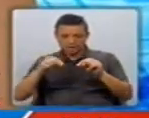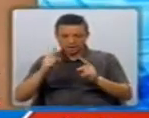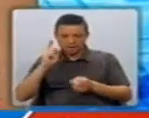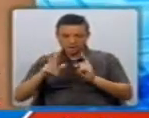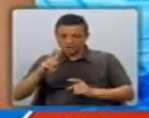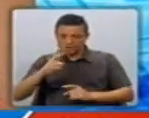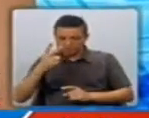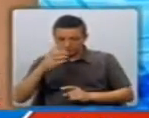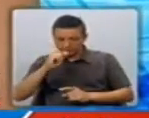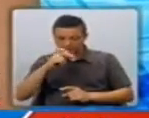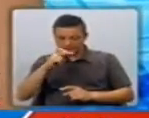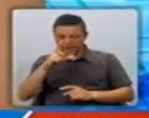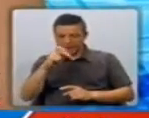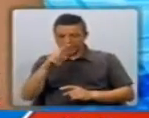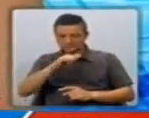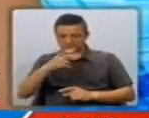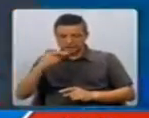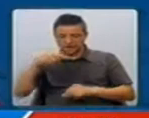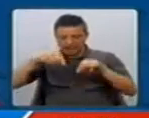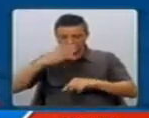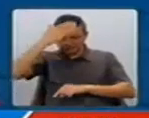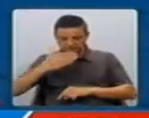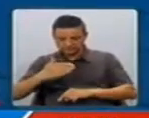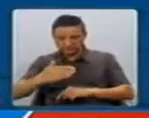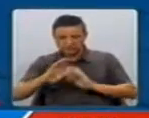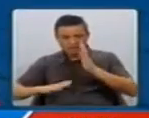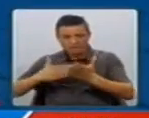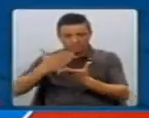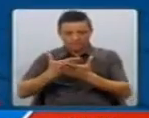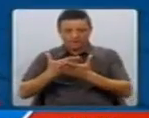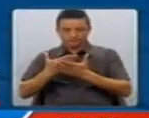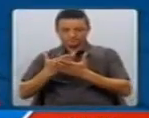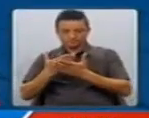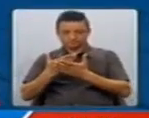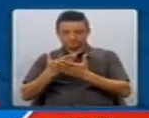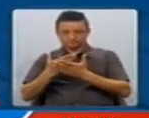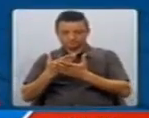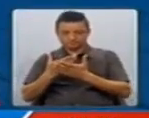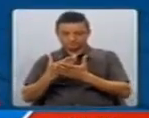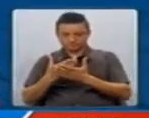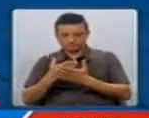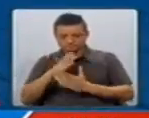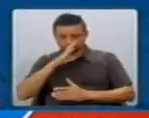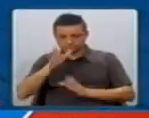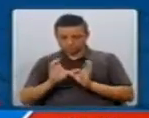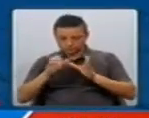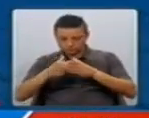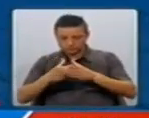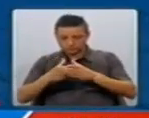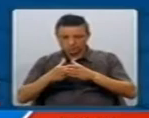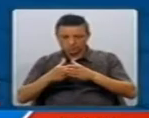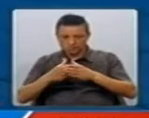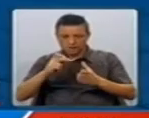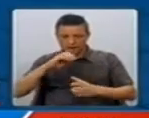dois tipos de galáxias que esta semana decidiram dar um ar da sua graça e colocar em apuros, ou talvez não, a comunidade astronómica. Vamos